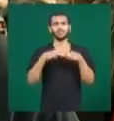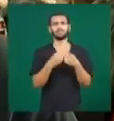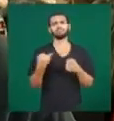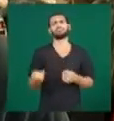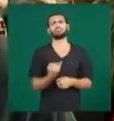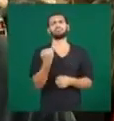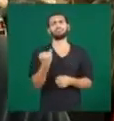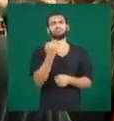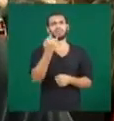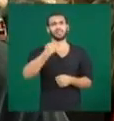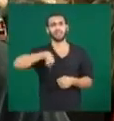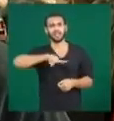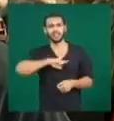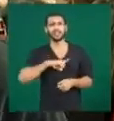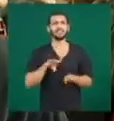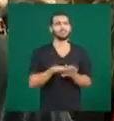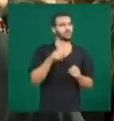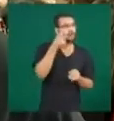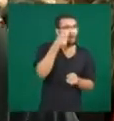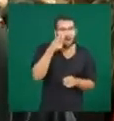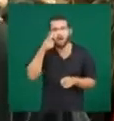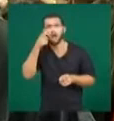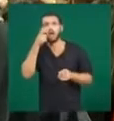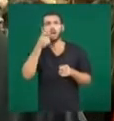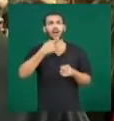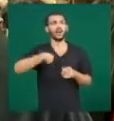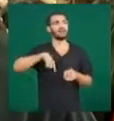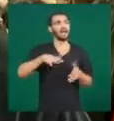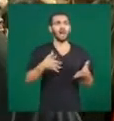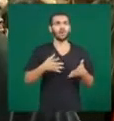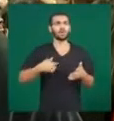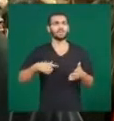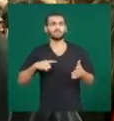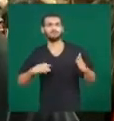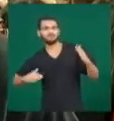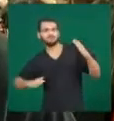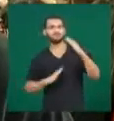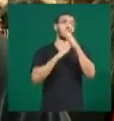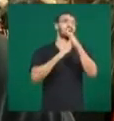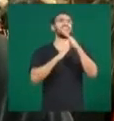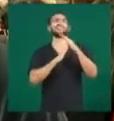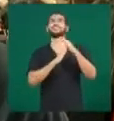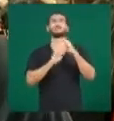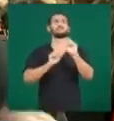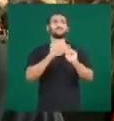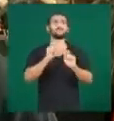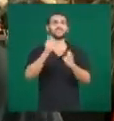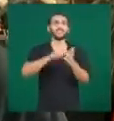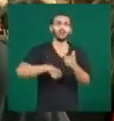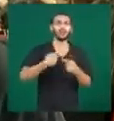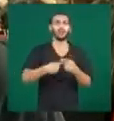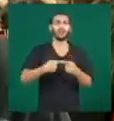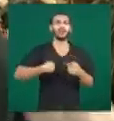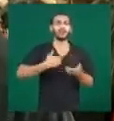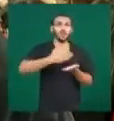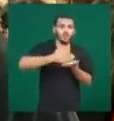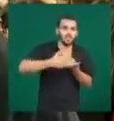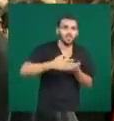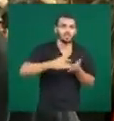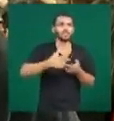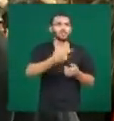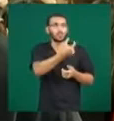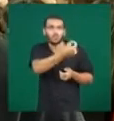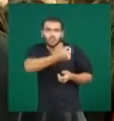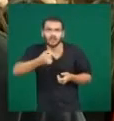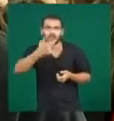importante para a gente, muito interessante. Dessa vez a gente bateu um recorde assim, de inscrição. No dia anterior ao evento, a gente já tinha